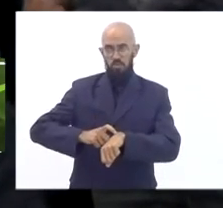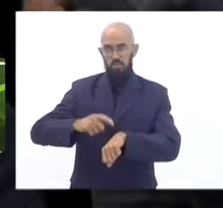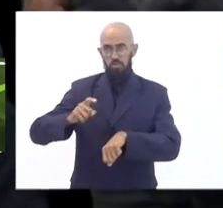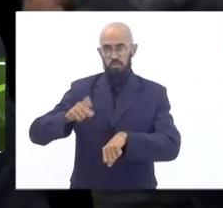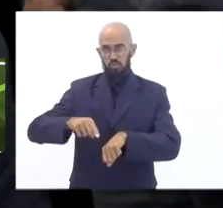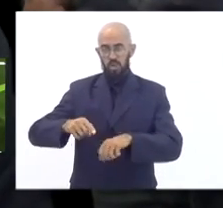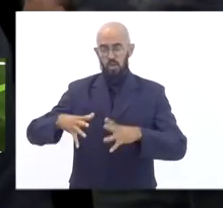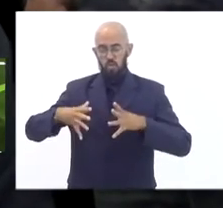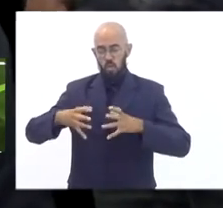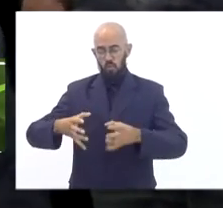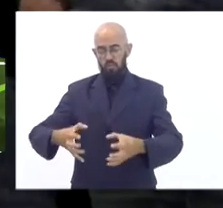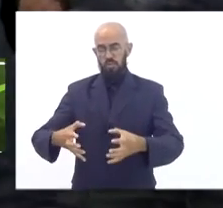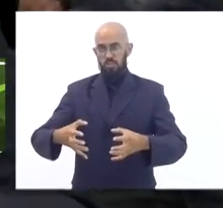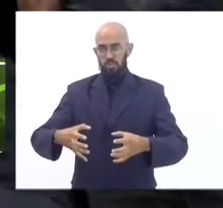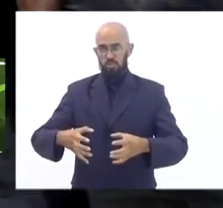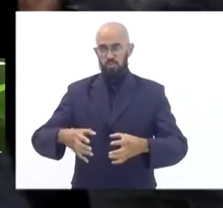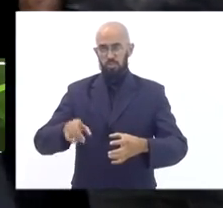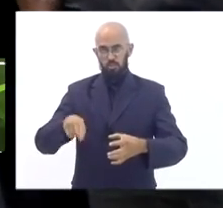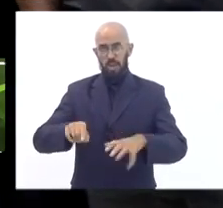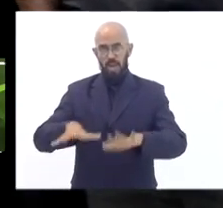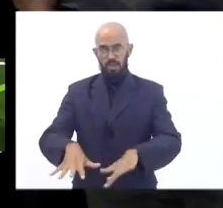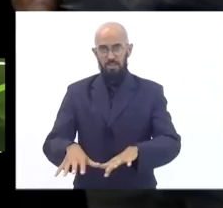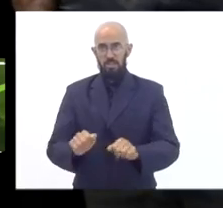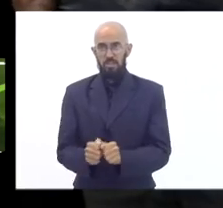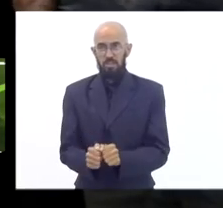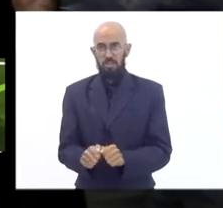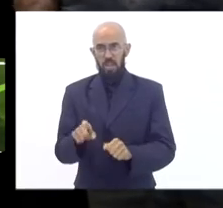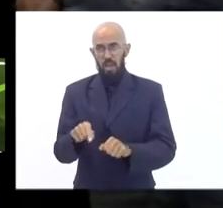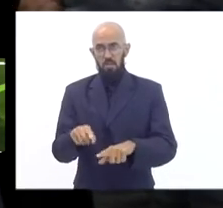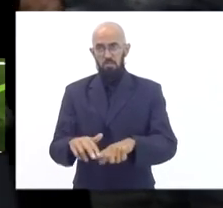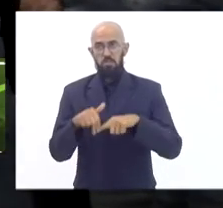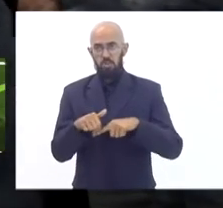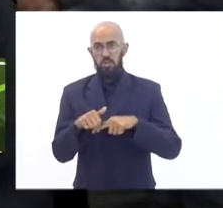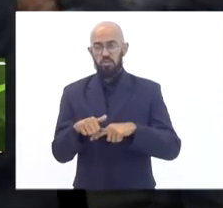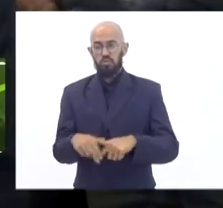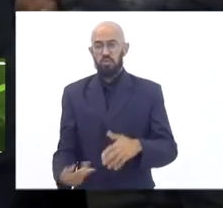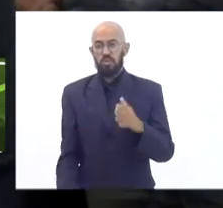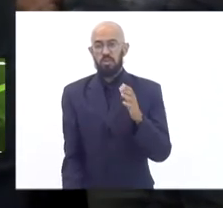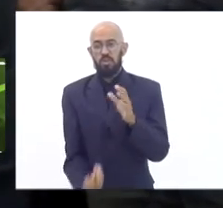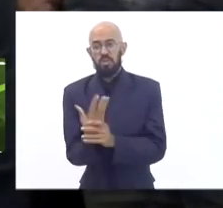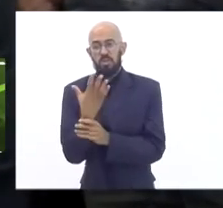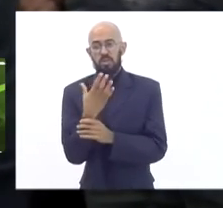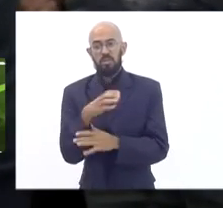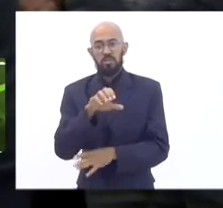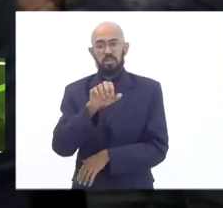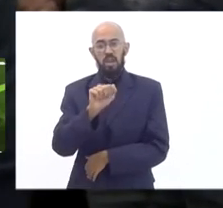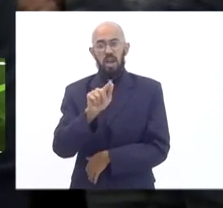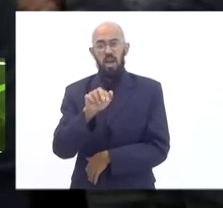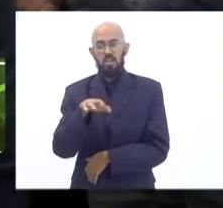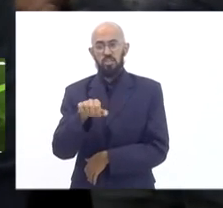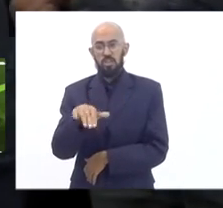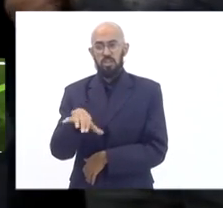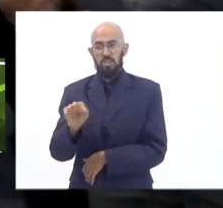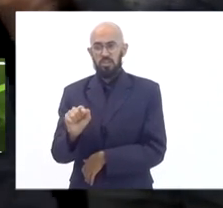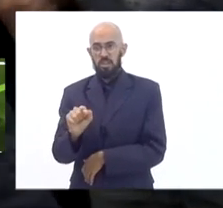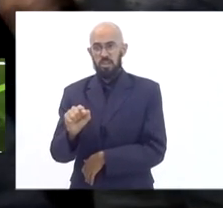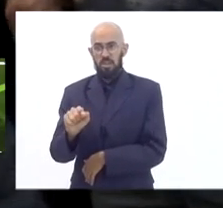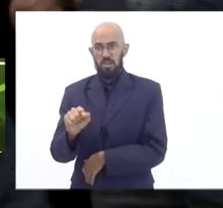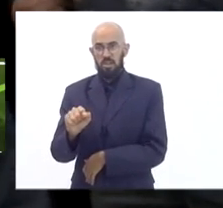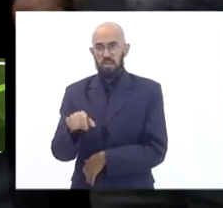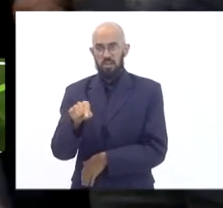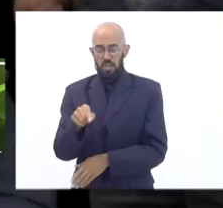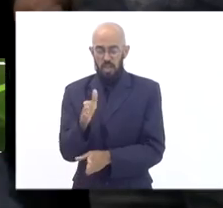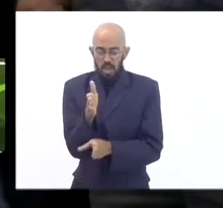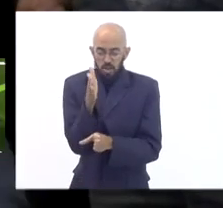parte do jogo. Justamente por isso surge a figura da agência, que vai regular. Tem ali no